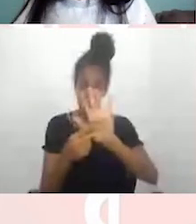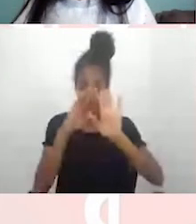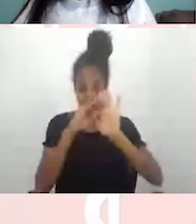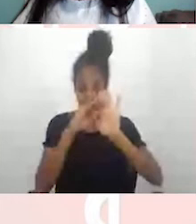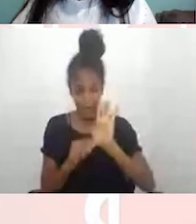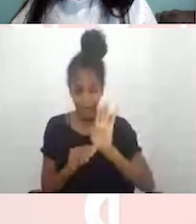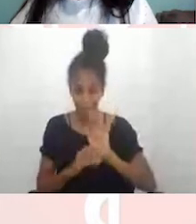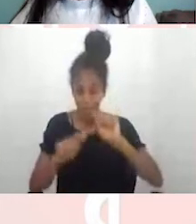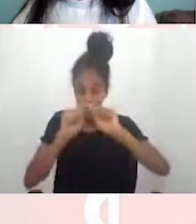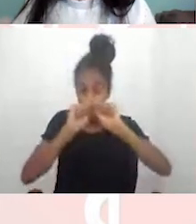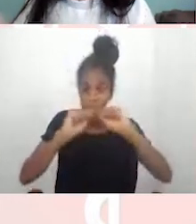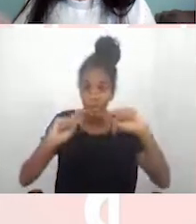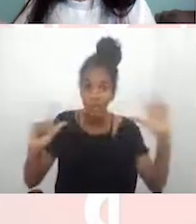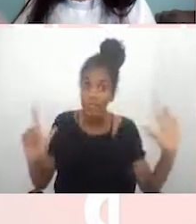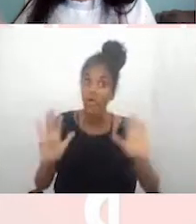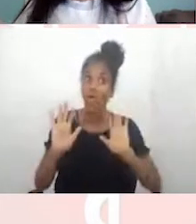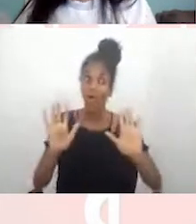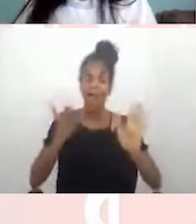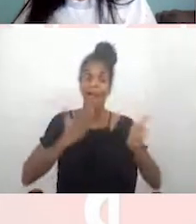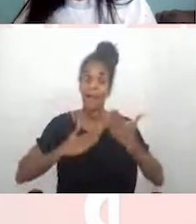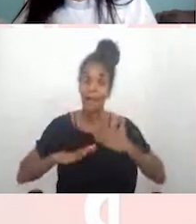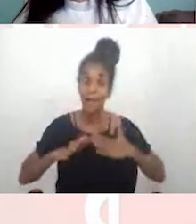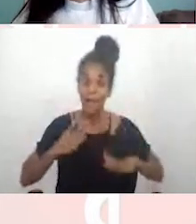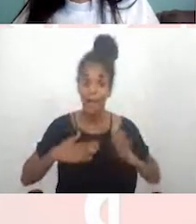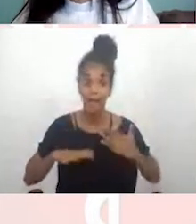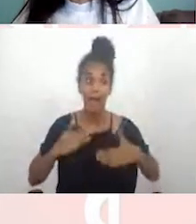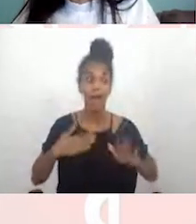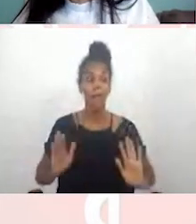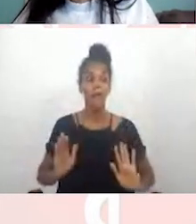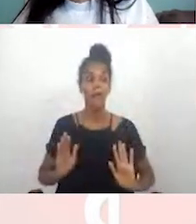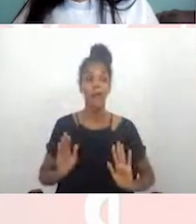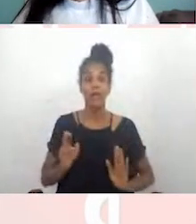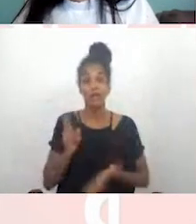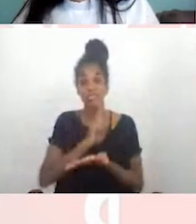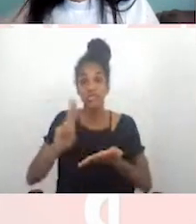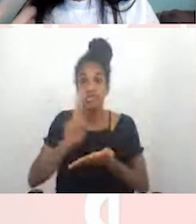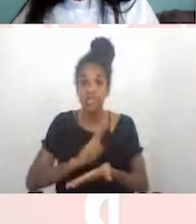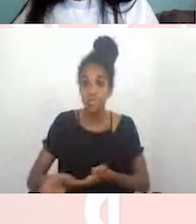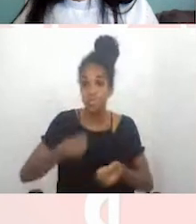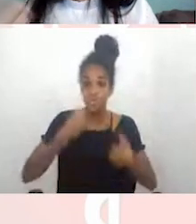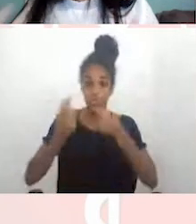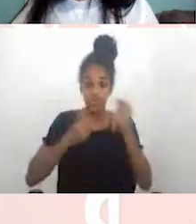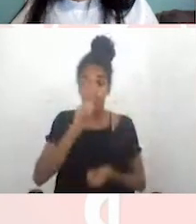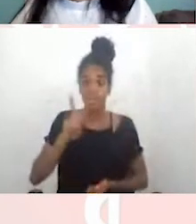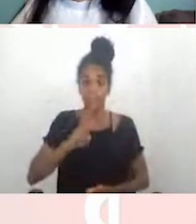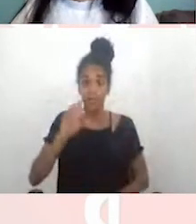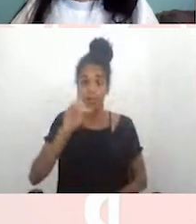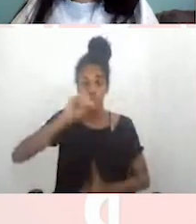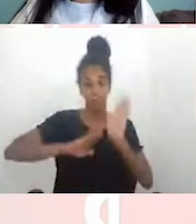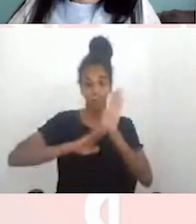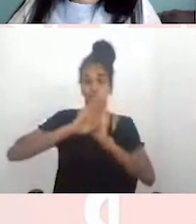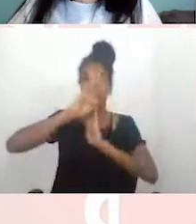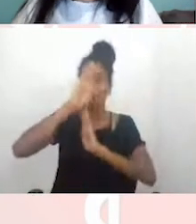ainda pedindo para que o pessoal não fizesse essa vitamina D exacerbada, porque se fizer demais dá hipercalcemia e pode